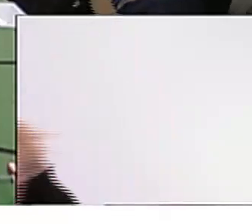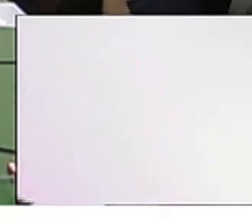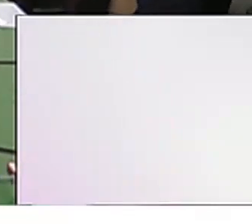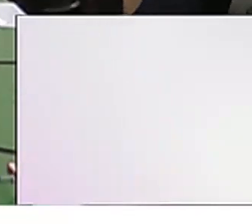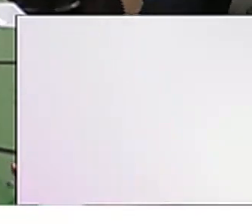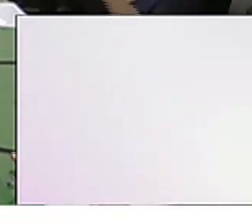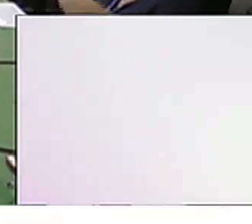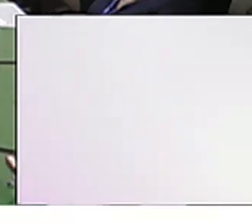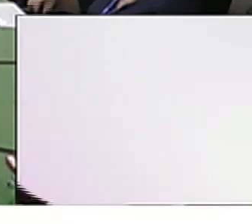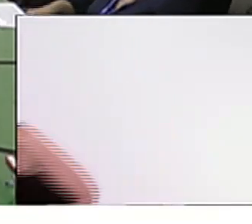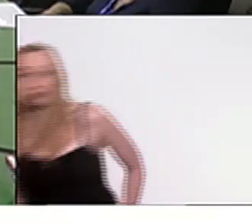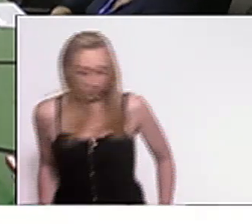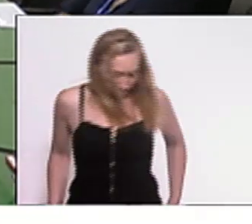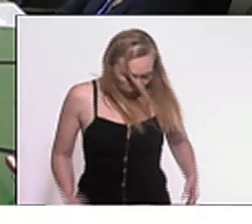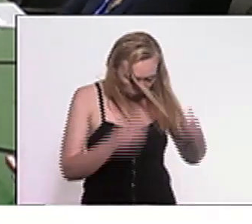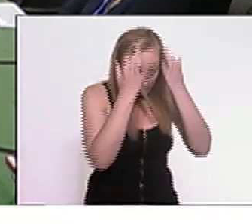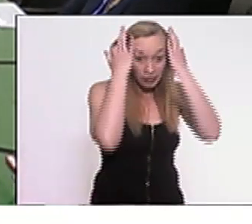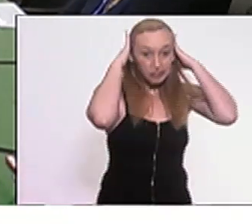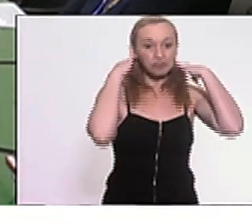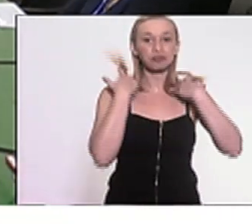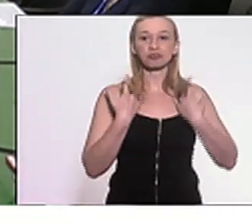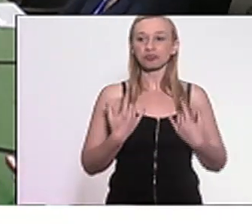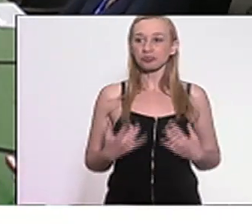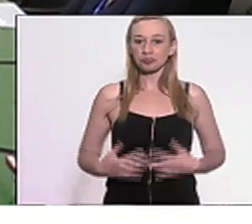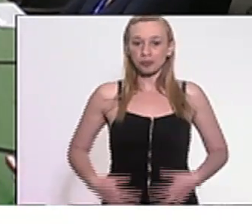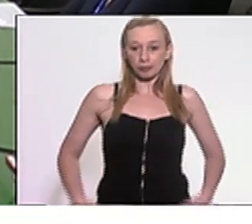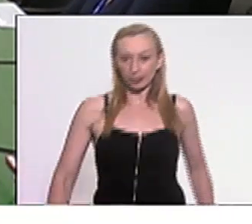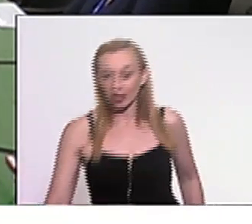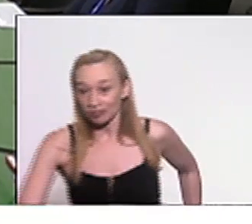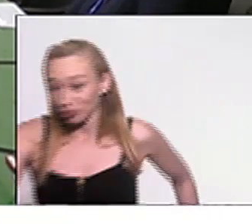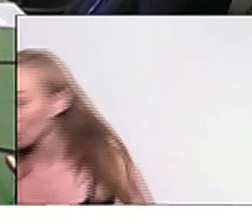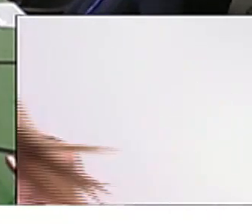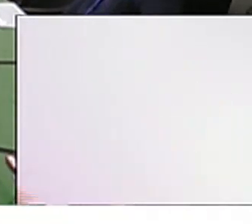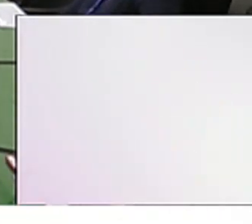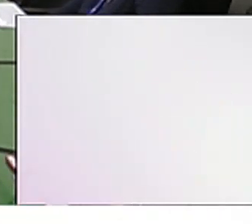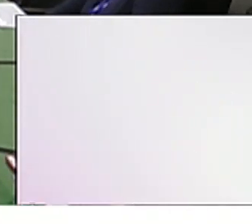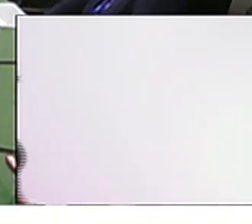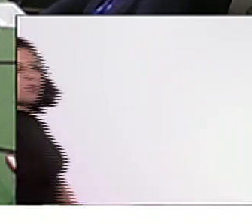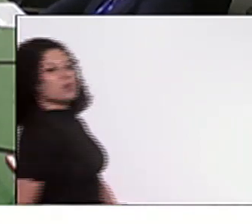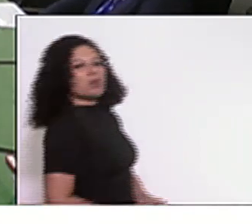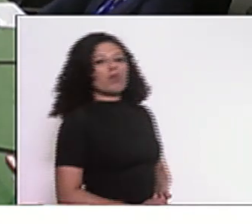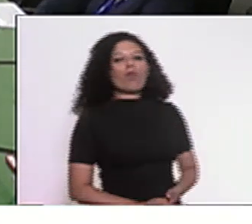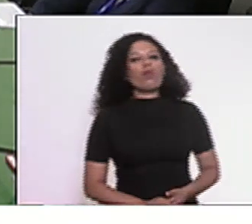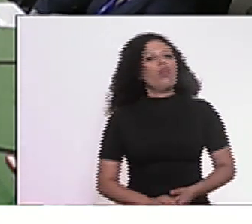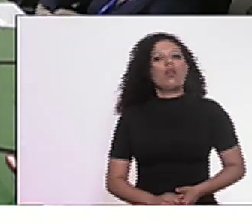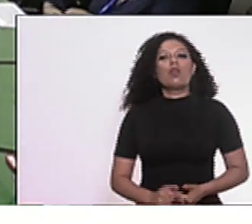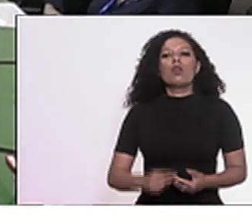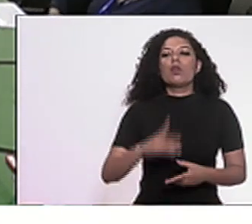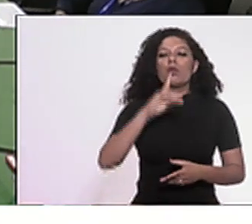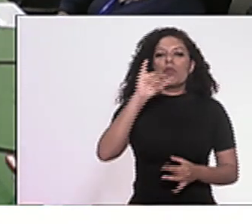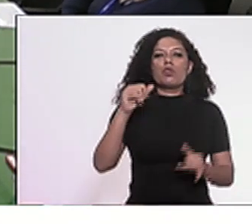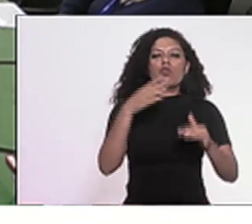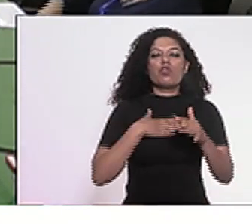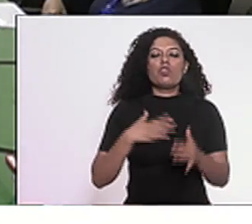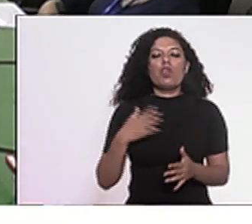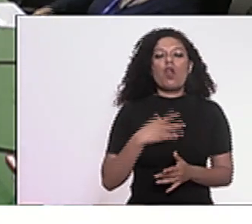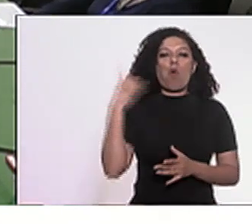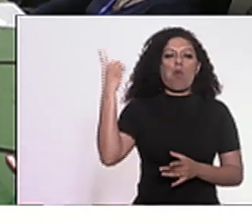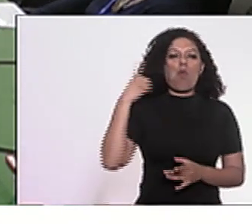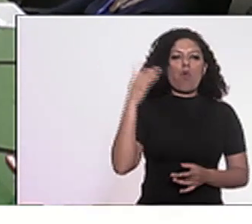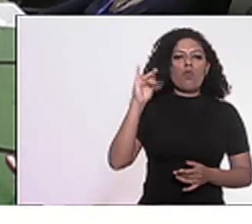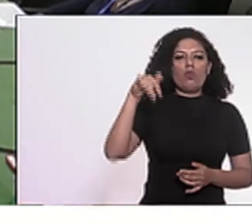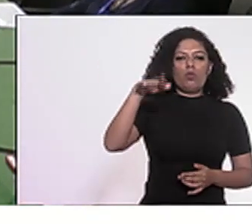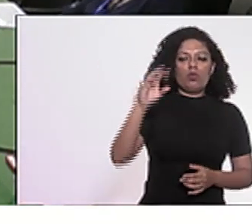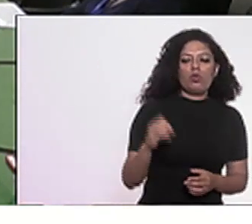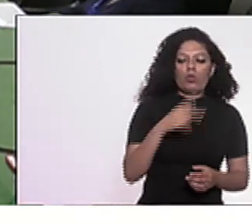Bom dia, quero primeiramente me apresentar. Eu sou o deputado Bruno Dauaire,